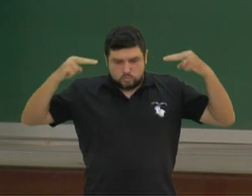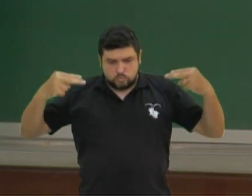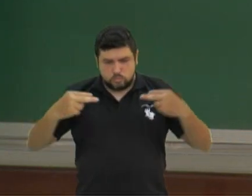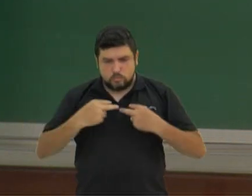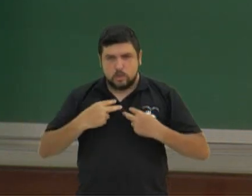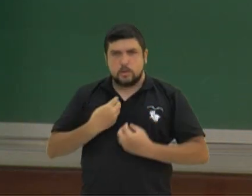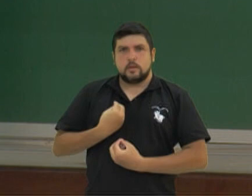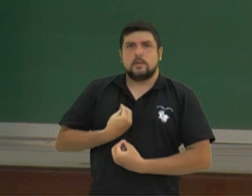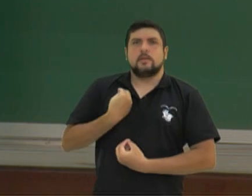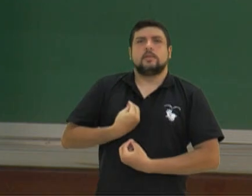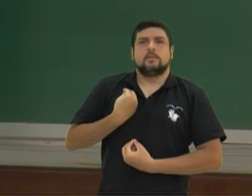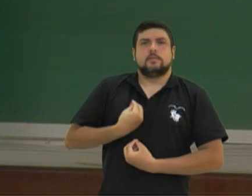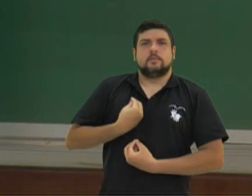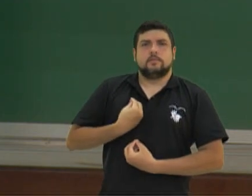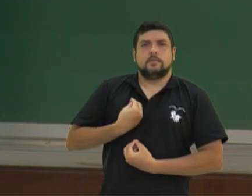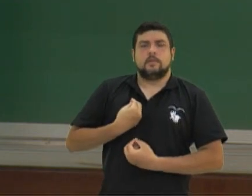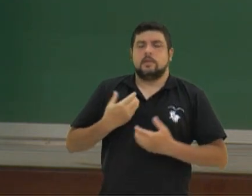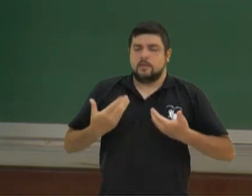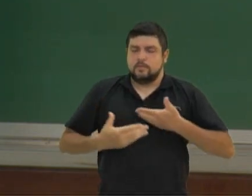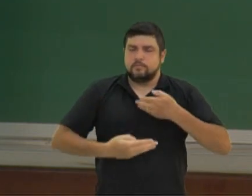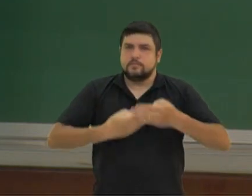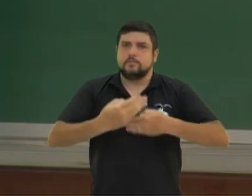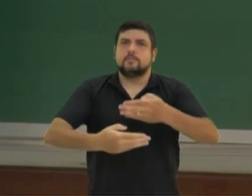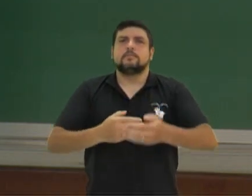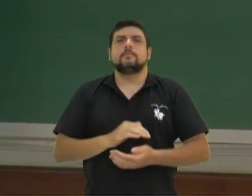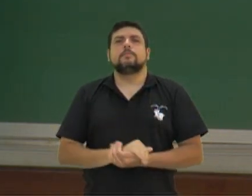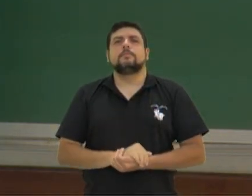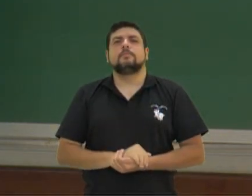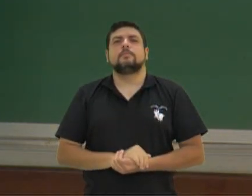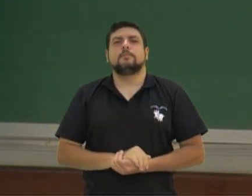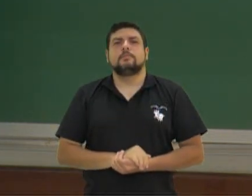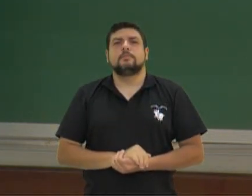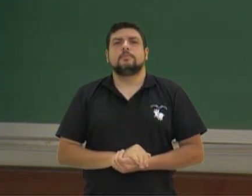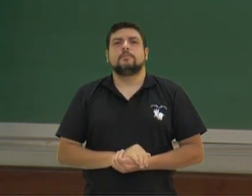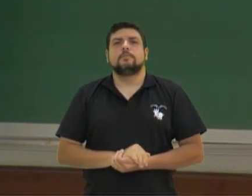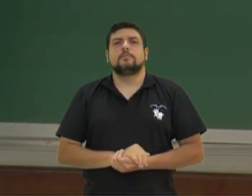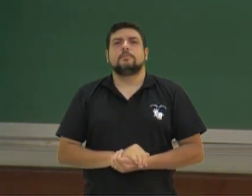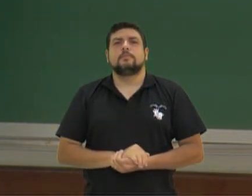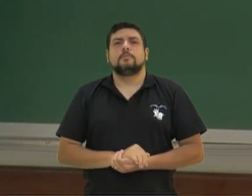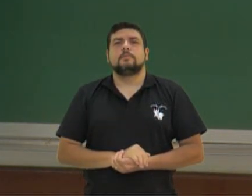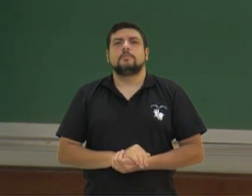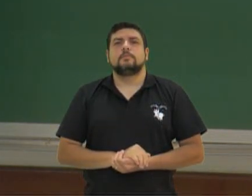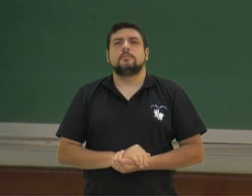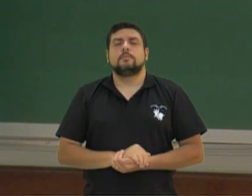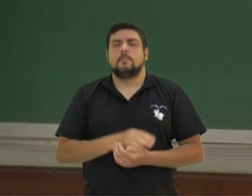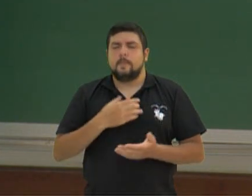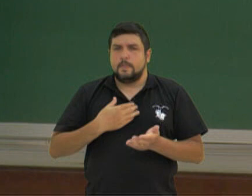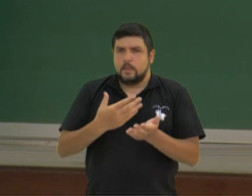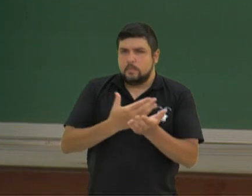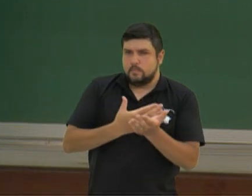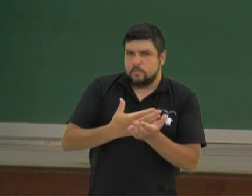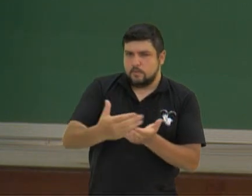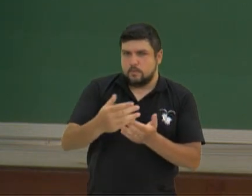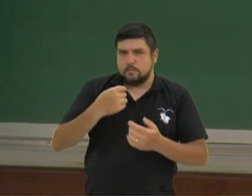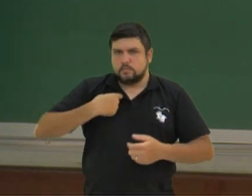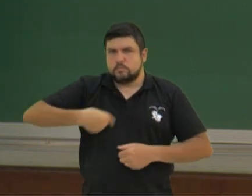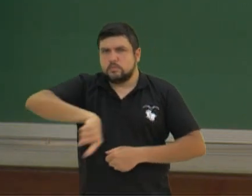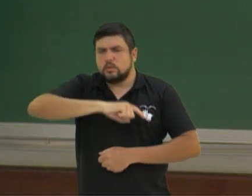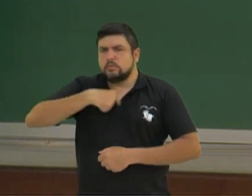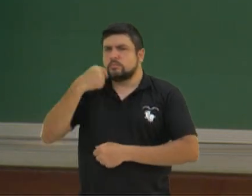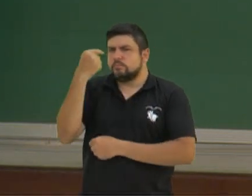vida. E é sobre isso que a gente vai falar aqui no Renascimento. Para tudo começar, a gente tem que ver como é que